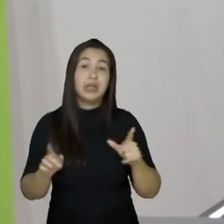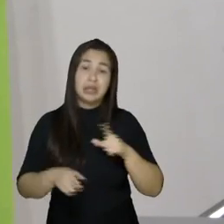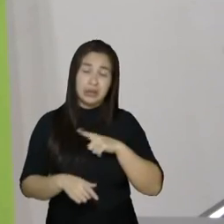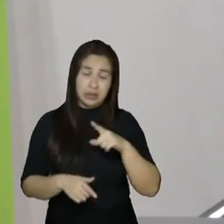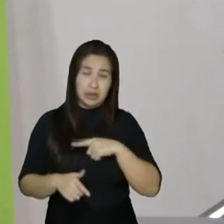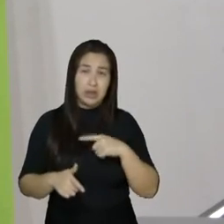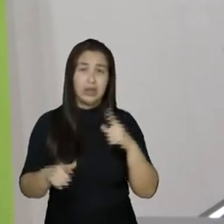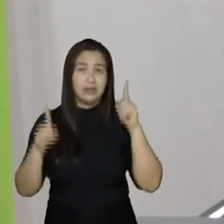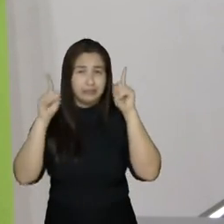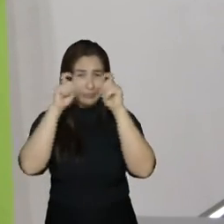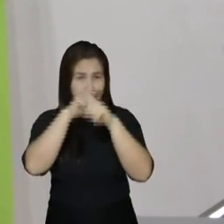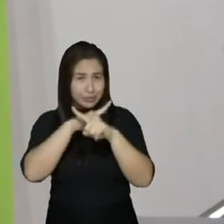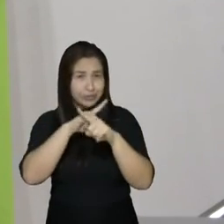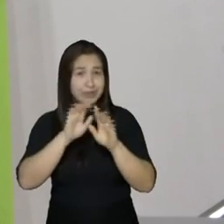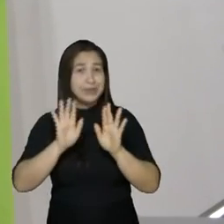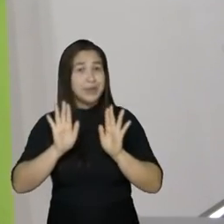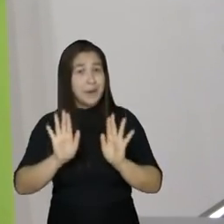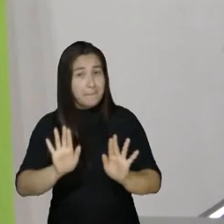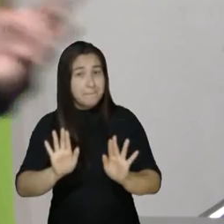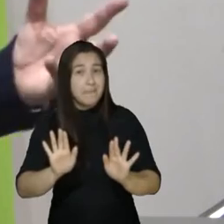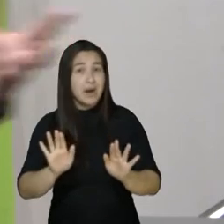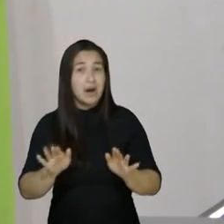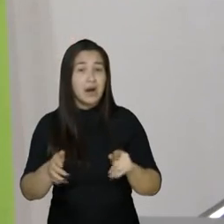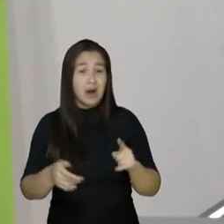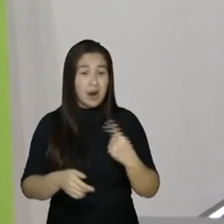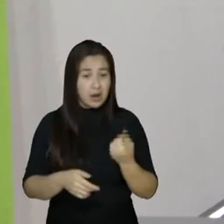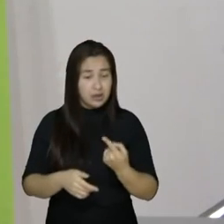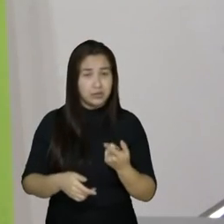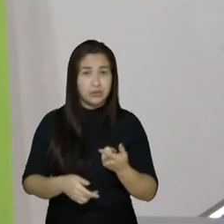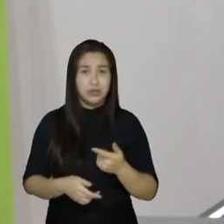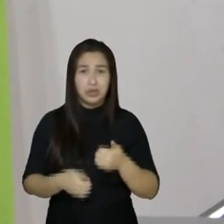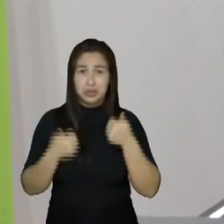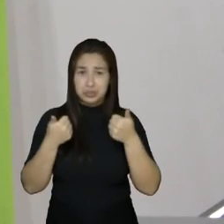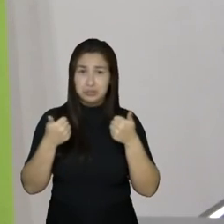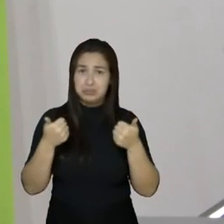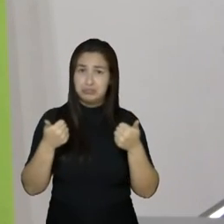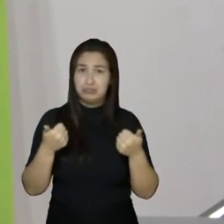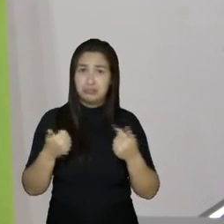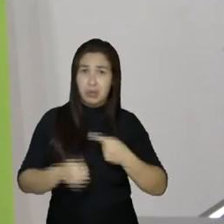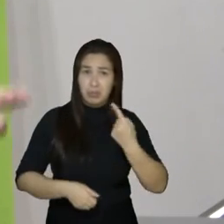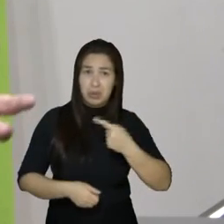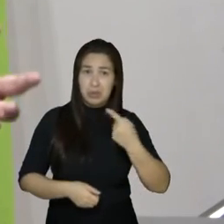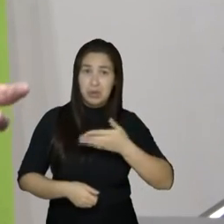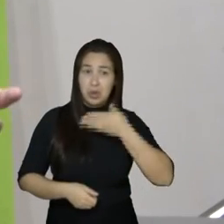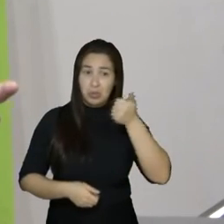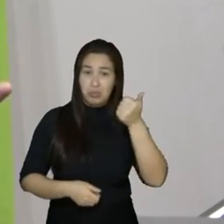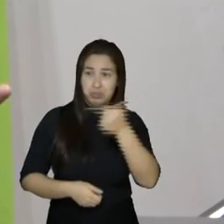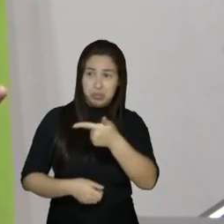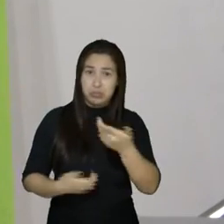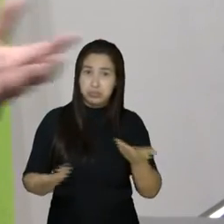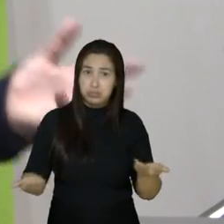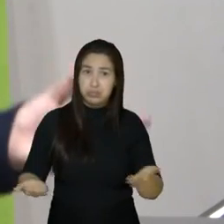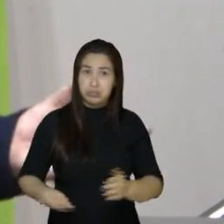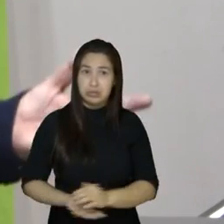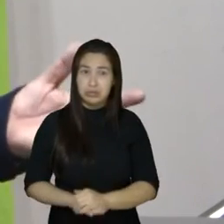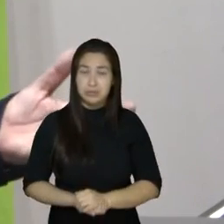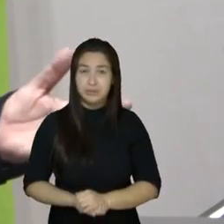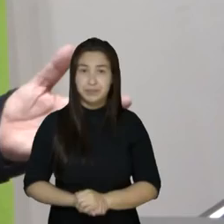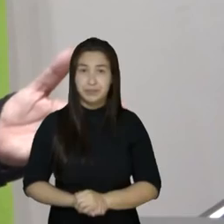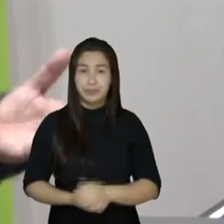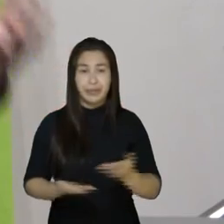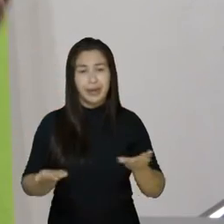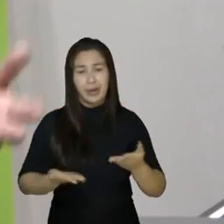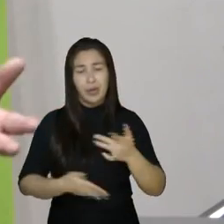mas ainda estamos muito à frente de outros estados. E não podemos, na